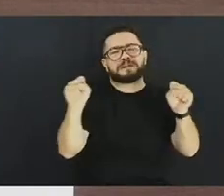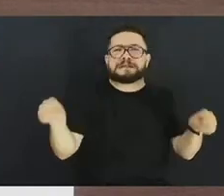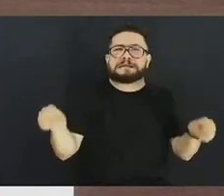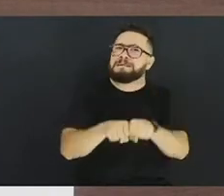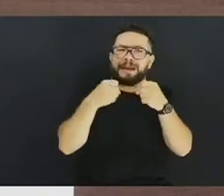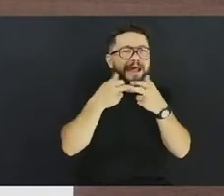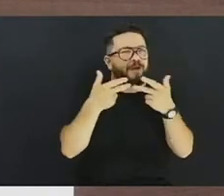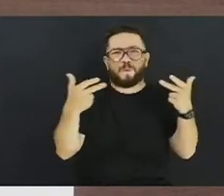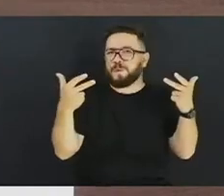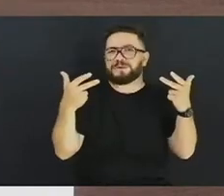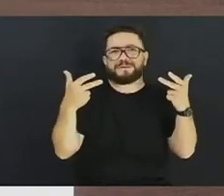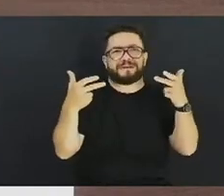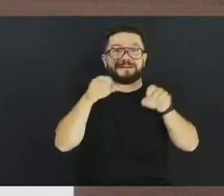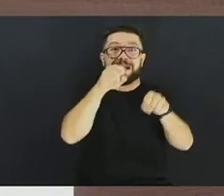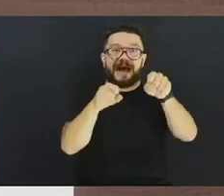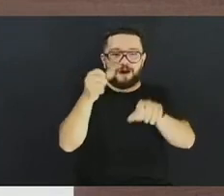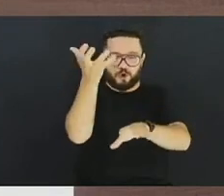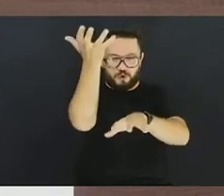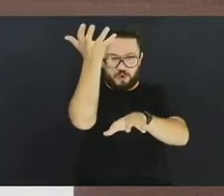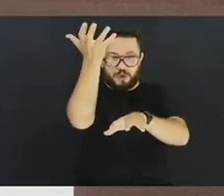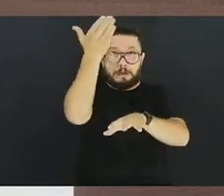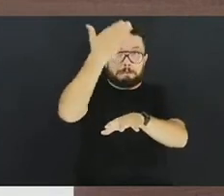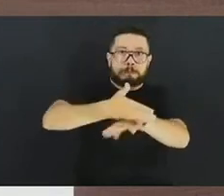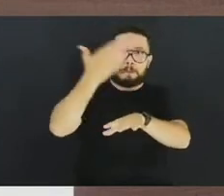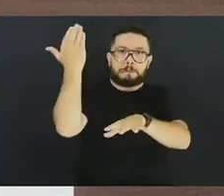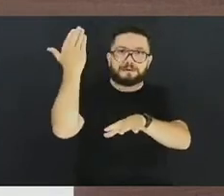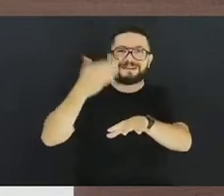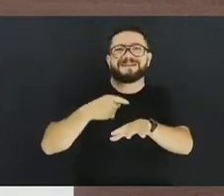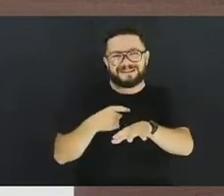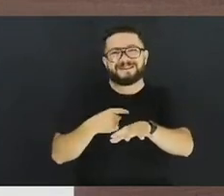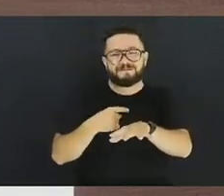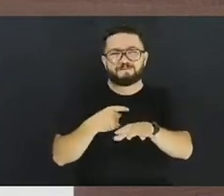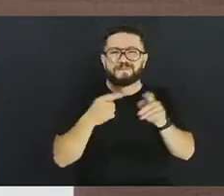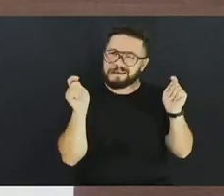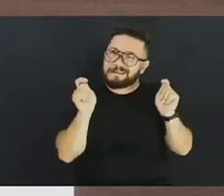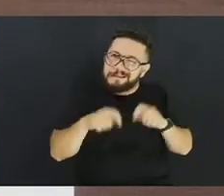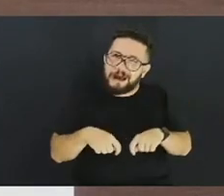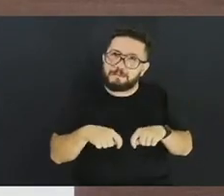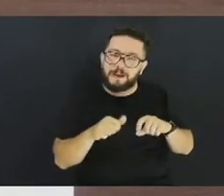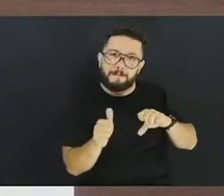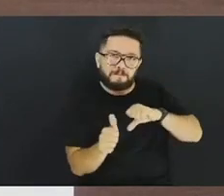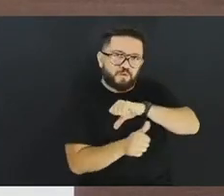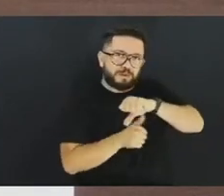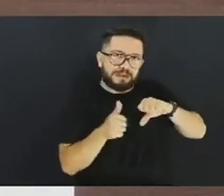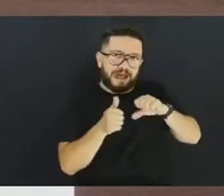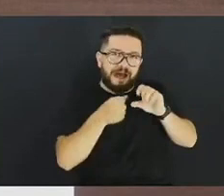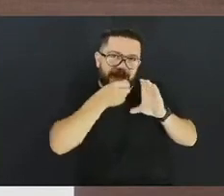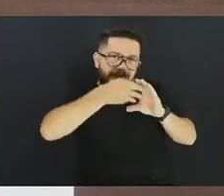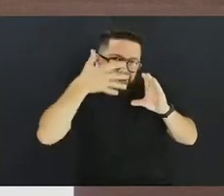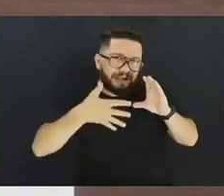enfim. É possível modificar o gene da árvore para que ela modifique o aspecto dela na vida final ou nos últimos